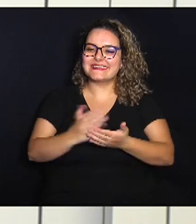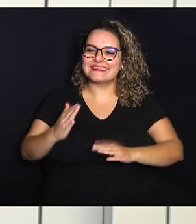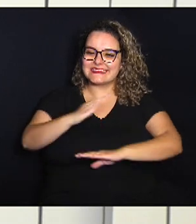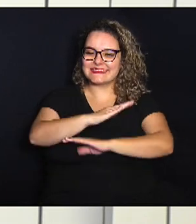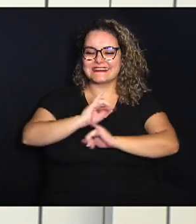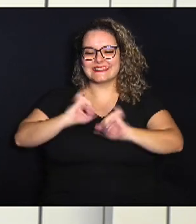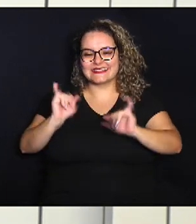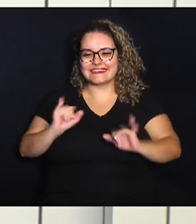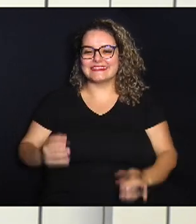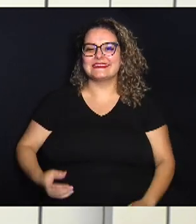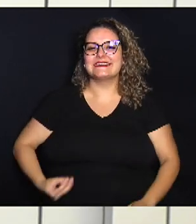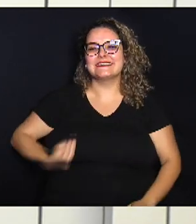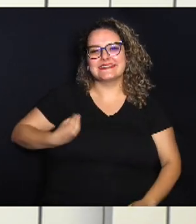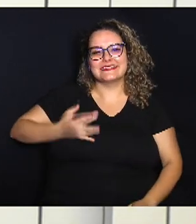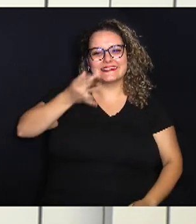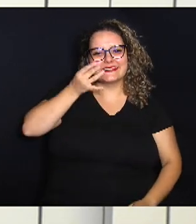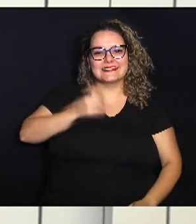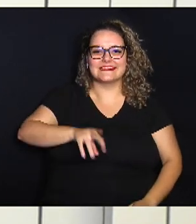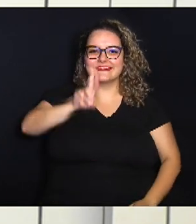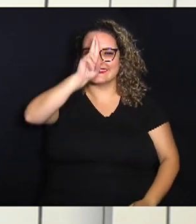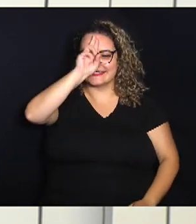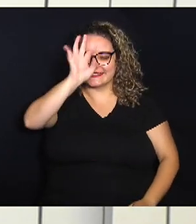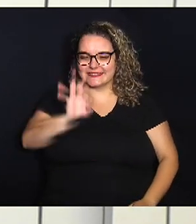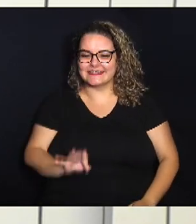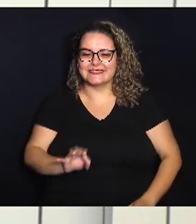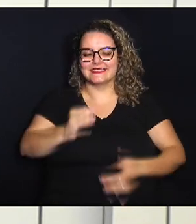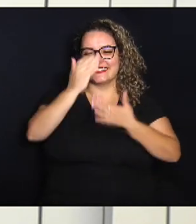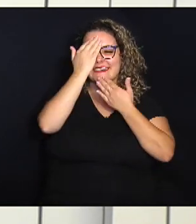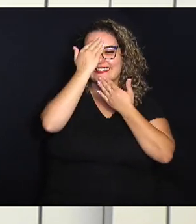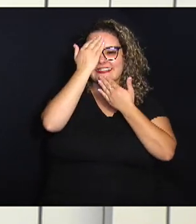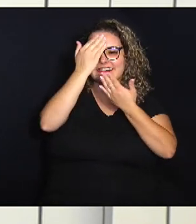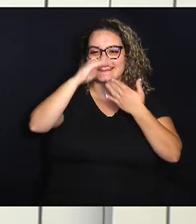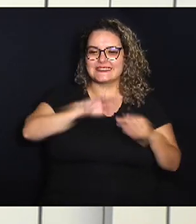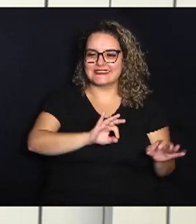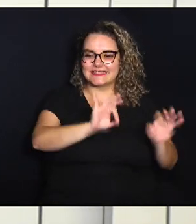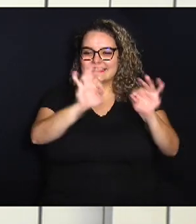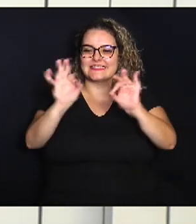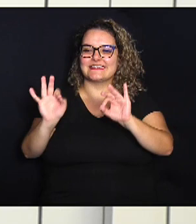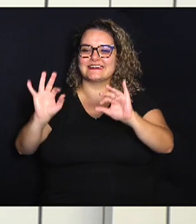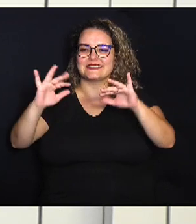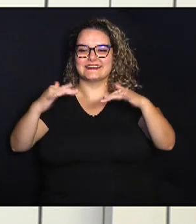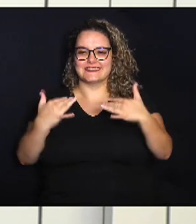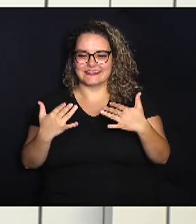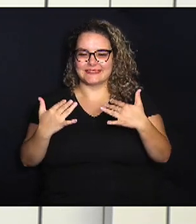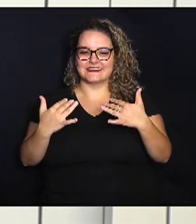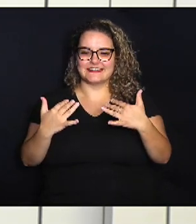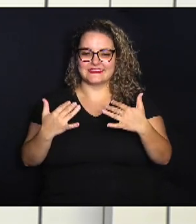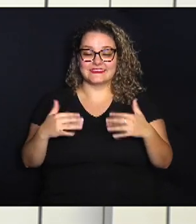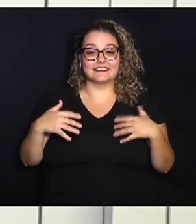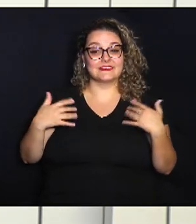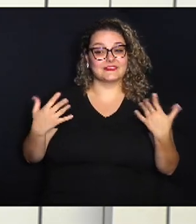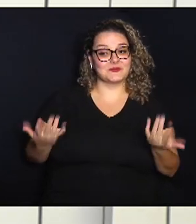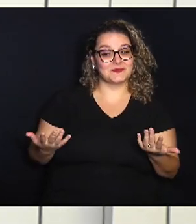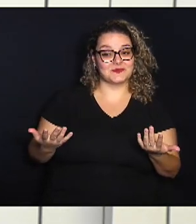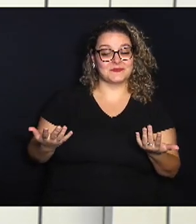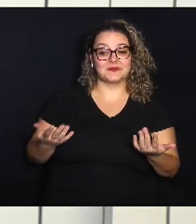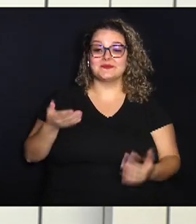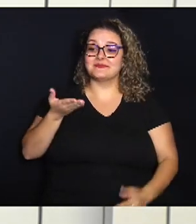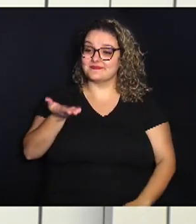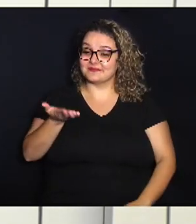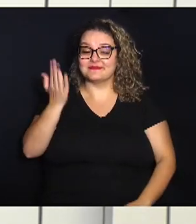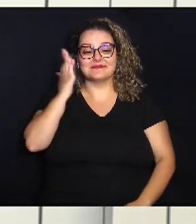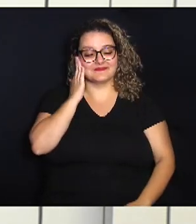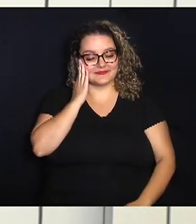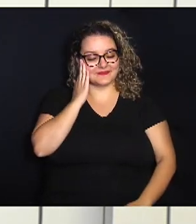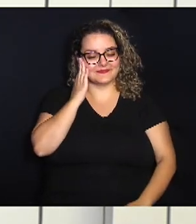Notícia ao vivo, meio-dia em ponto. Muito obrigado pela sua companhia, pela sua audiência. E você já sabe, né?